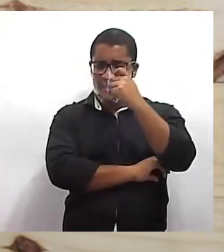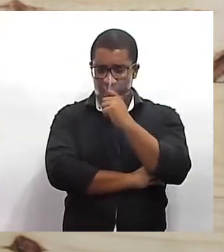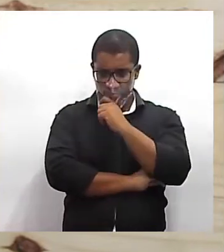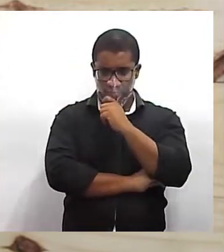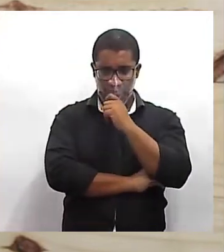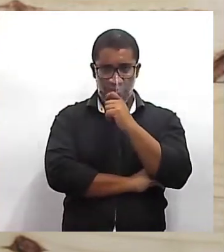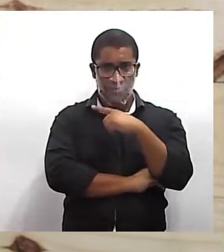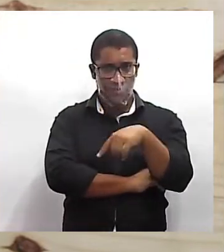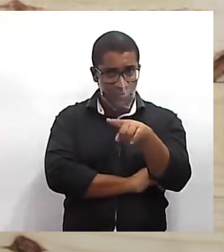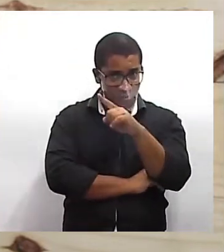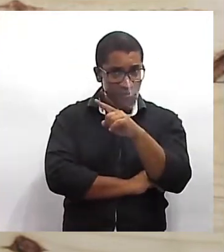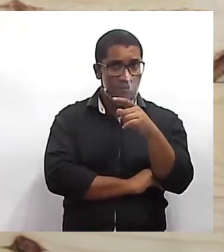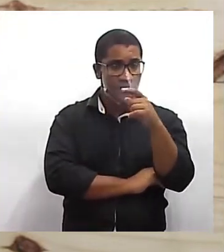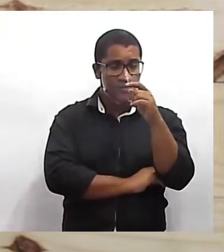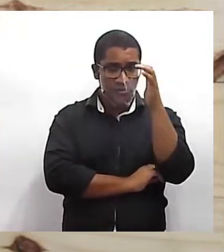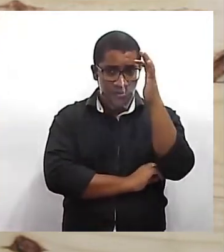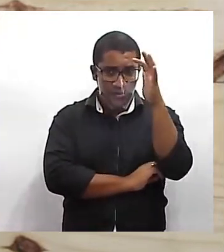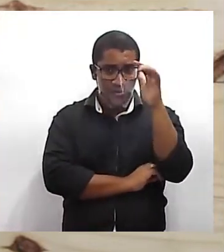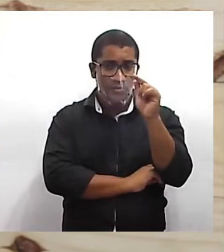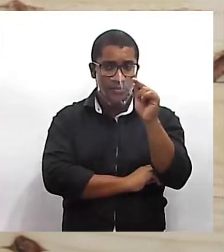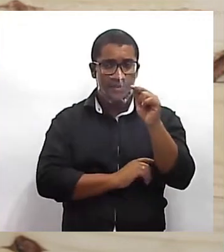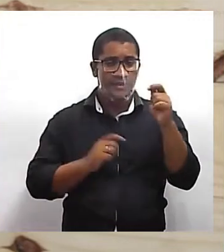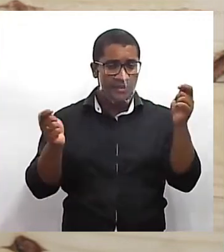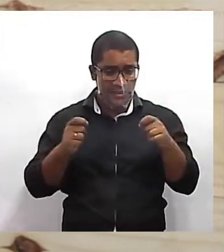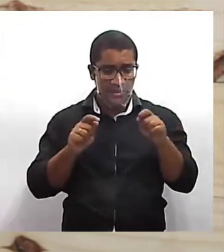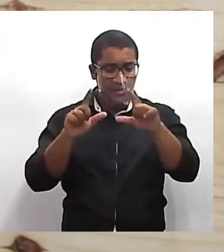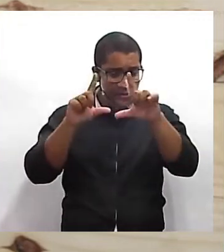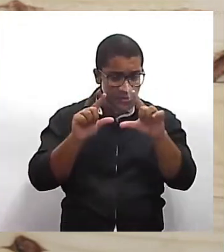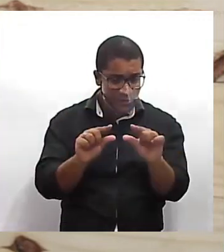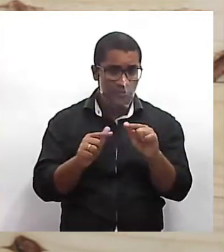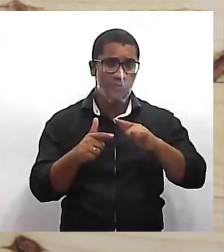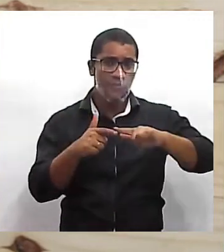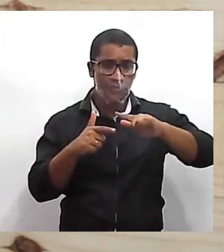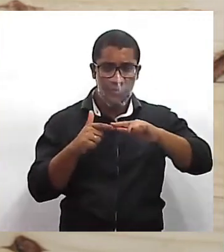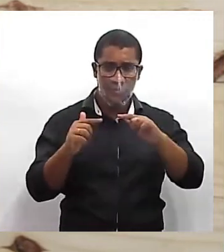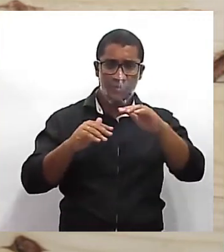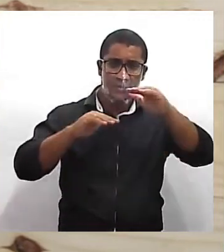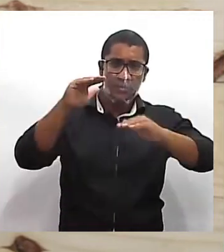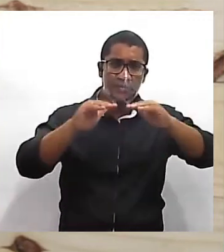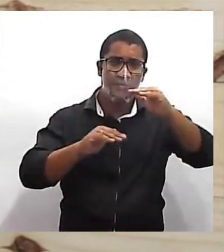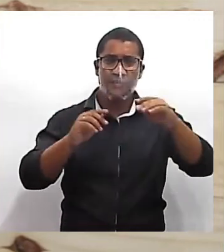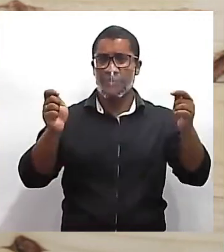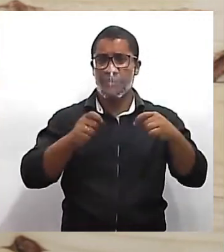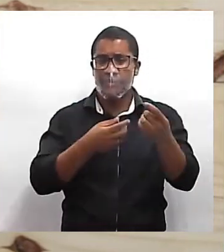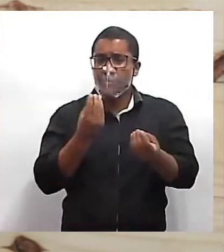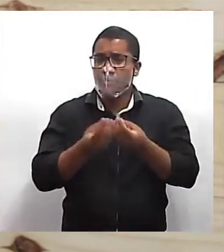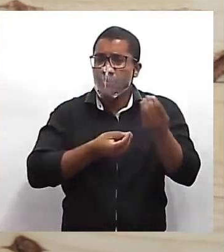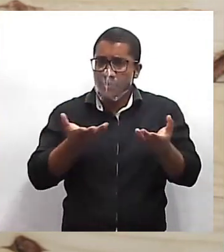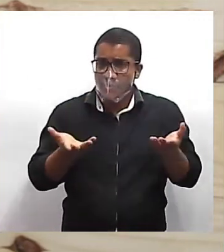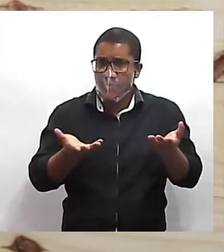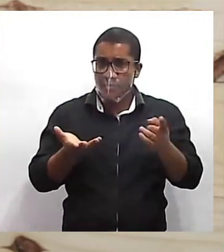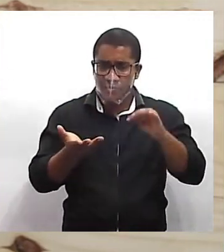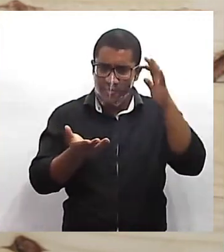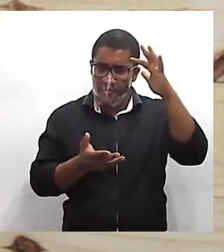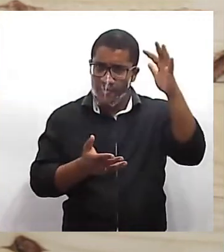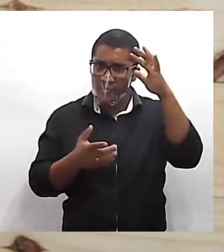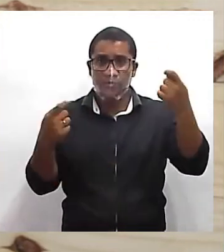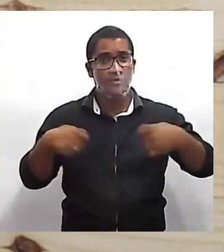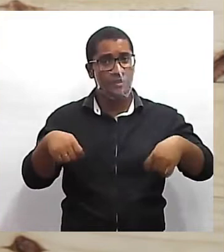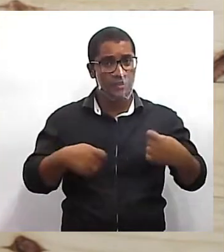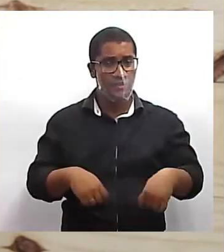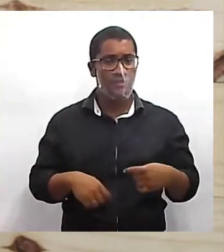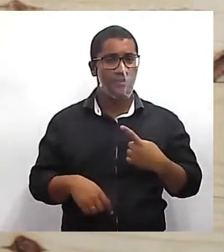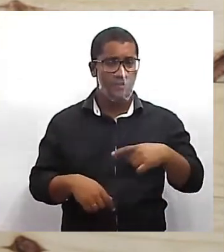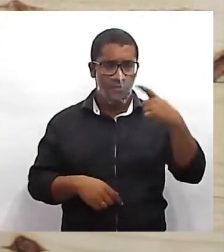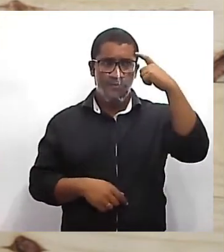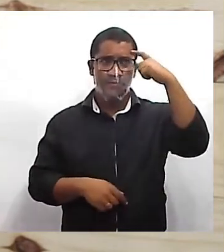devemos militar para diminuir esses abismos sociais que se fazem presentes em nossa sociedade. Dessa forma, é preciso pensar